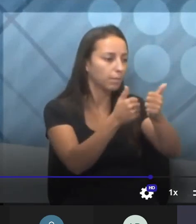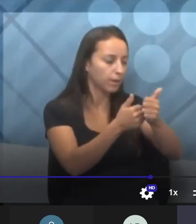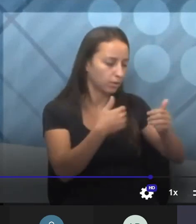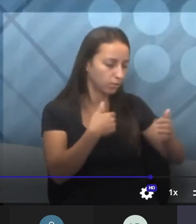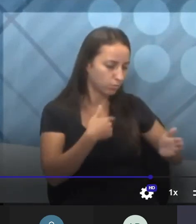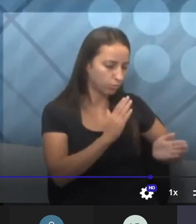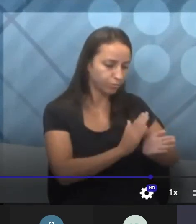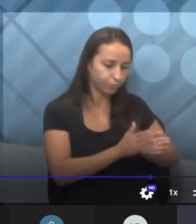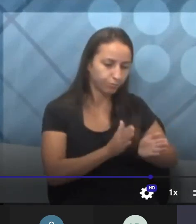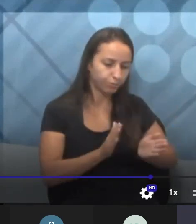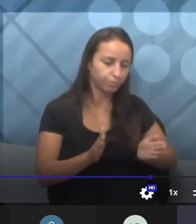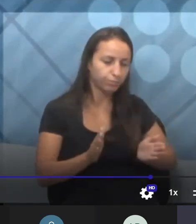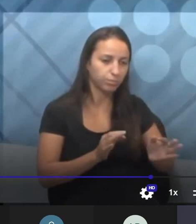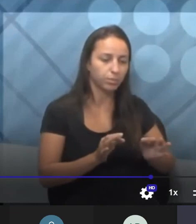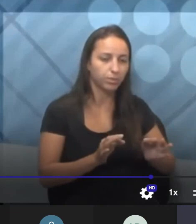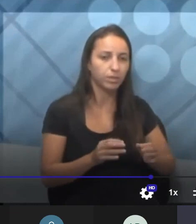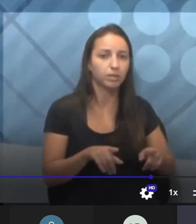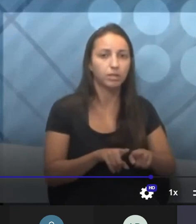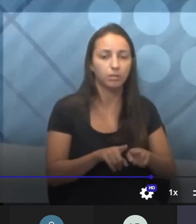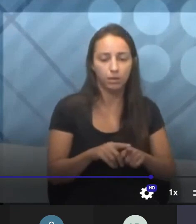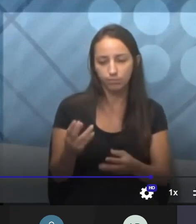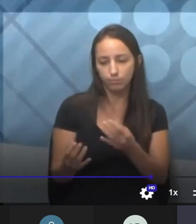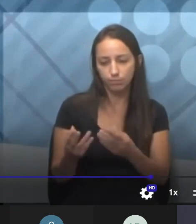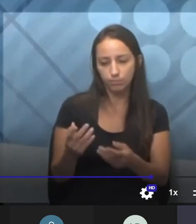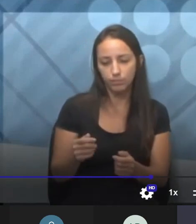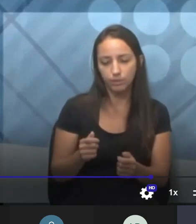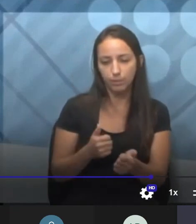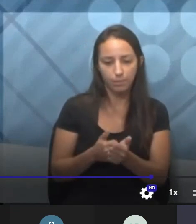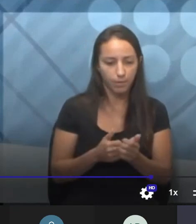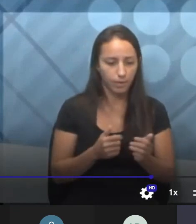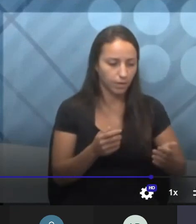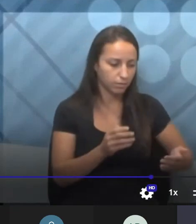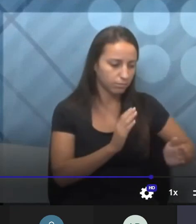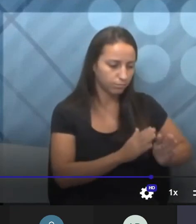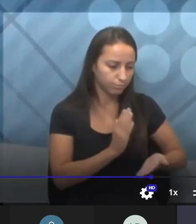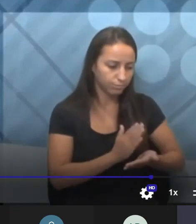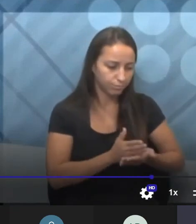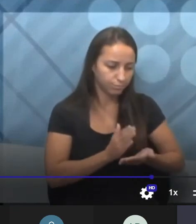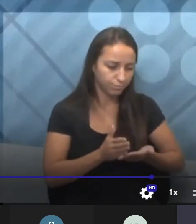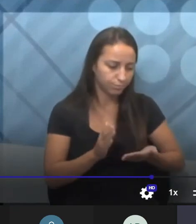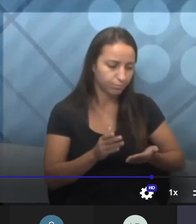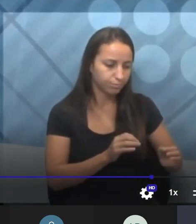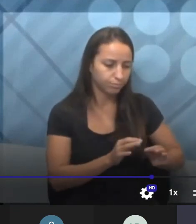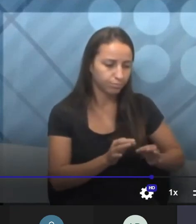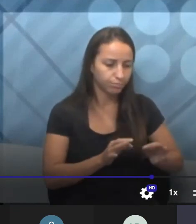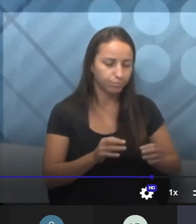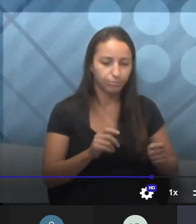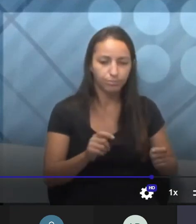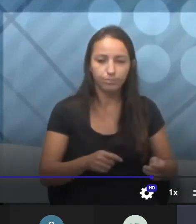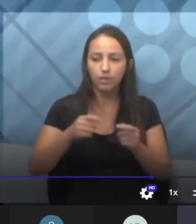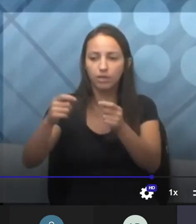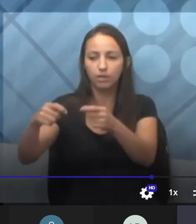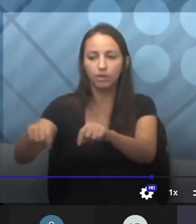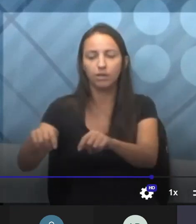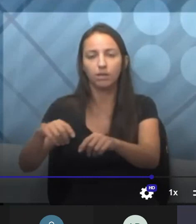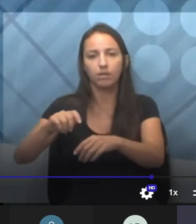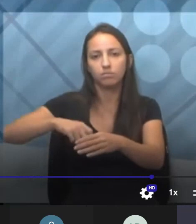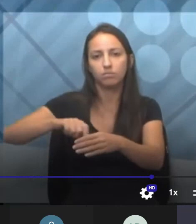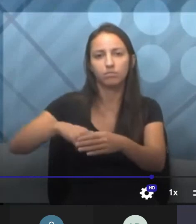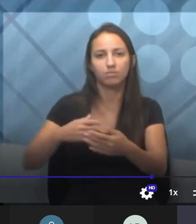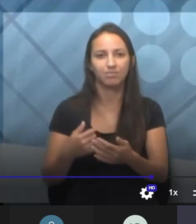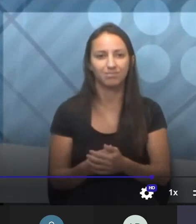e depois a cocção também está perto de onde eu preparei, eu piquei tudo, está perto, então eu sei que não vai ser uma coisa assim que vou